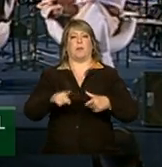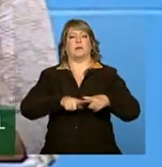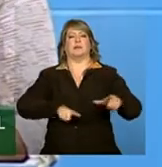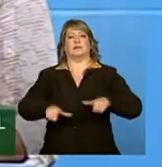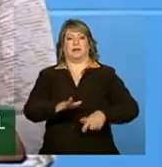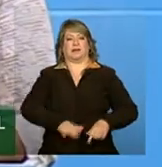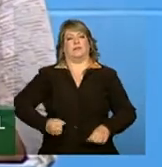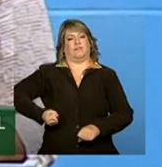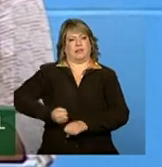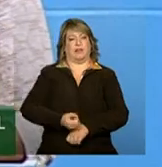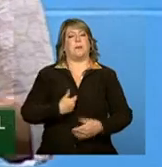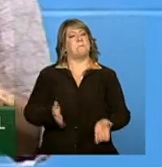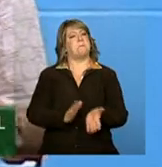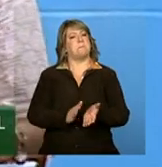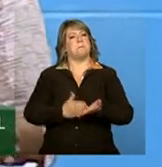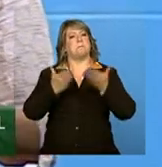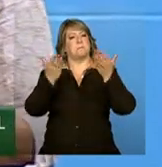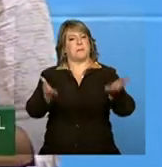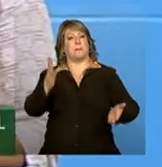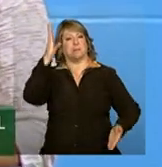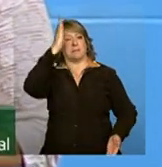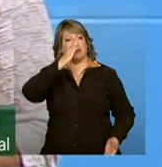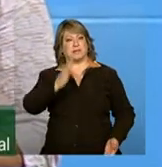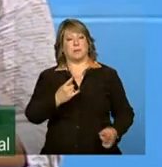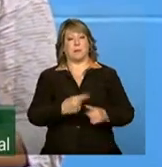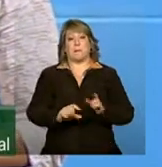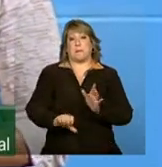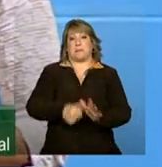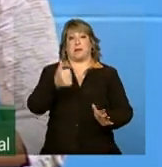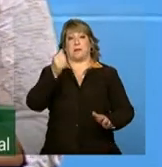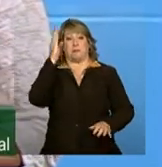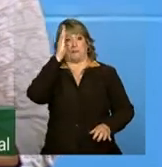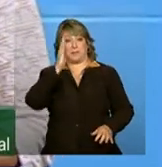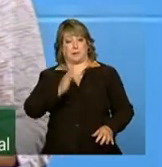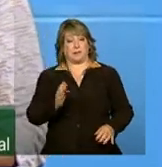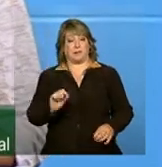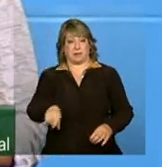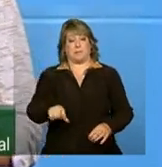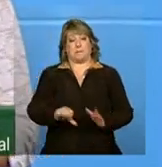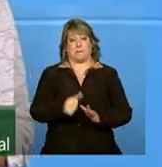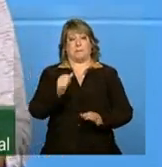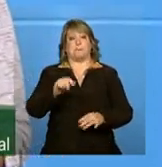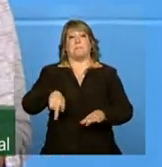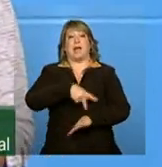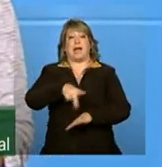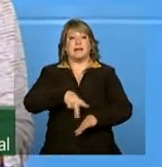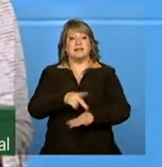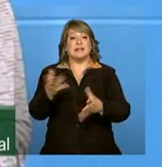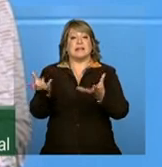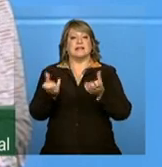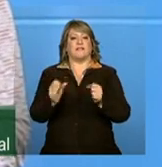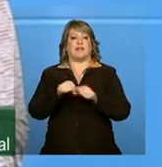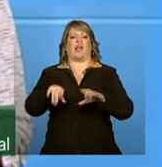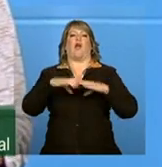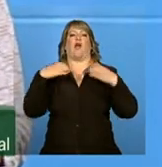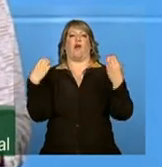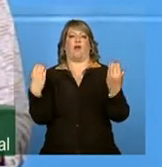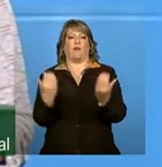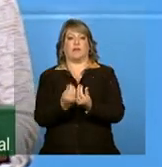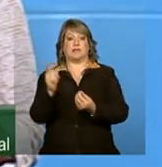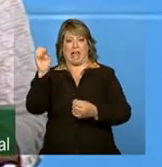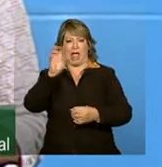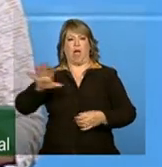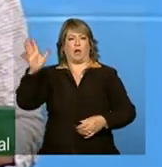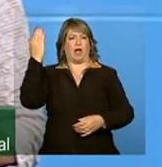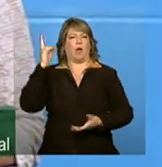parabéns ao Brasil por ter sido o primeiro país fora da Europa a sediar essa conferência global sobre o trabalho infantil.